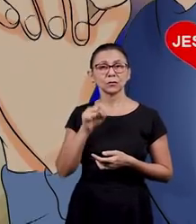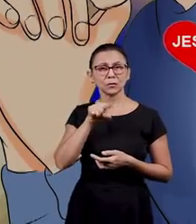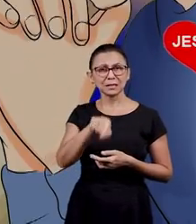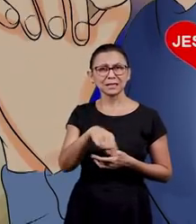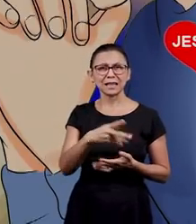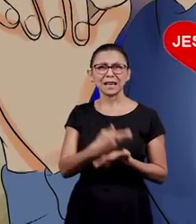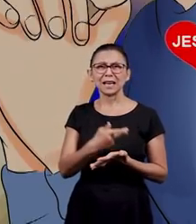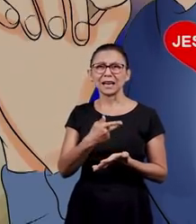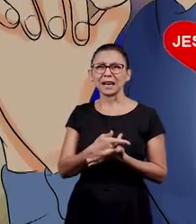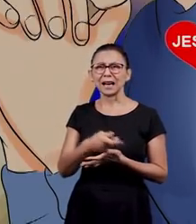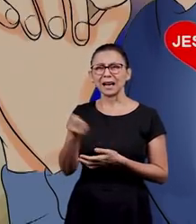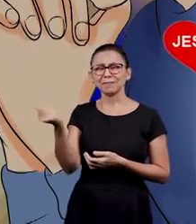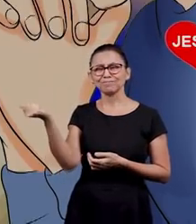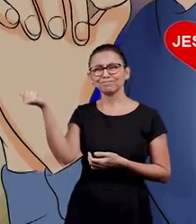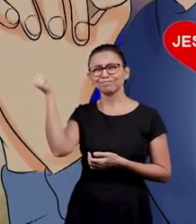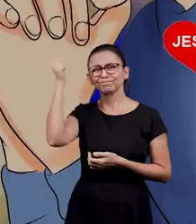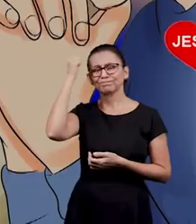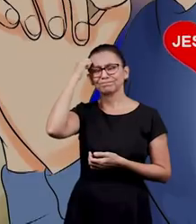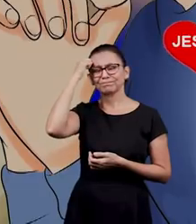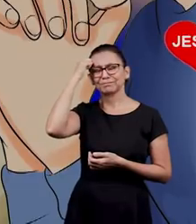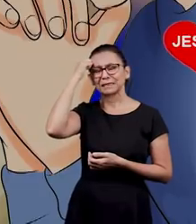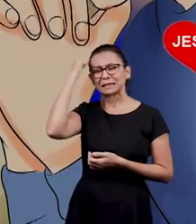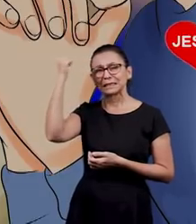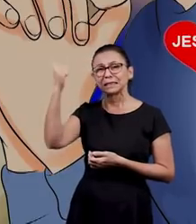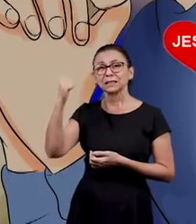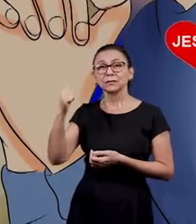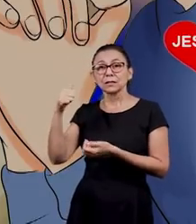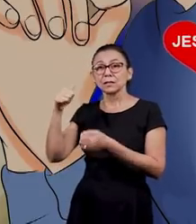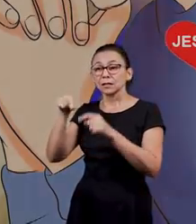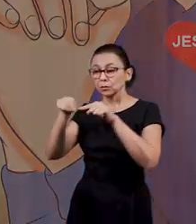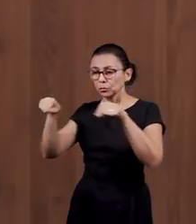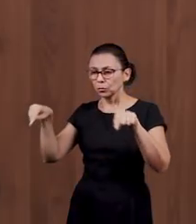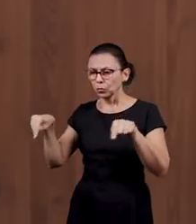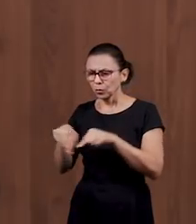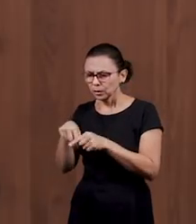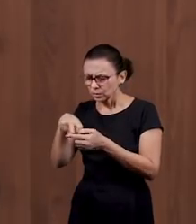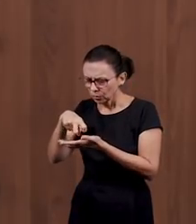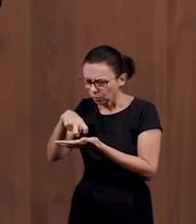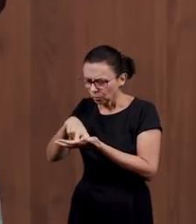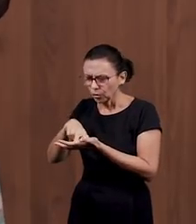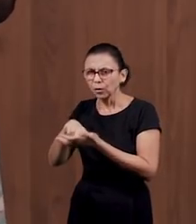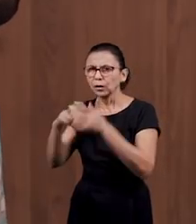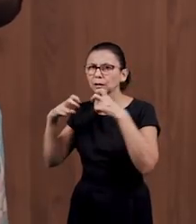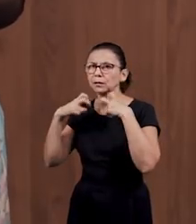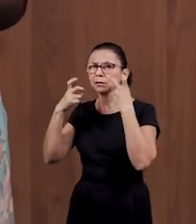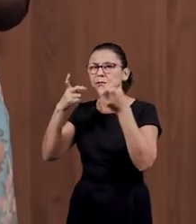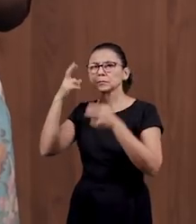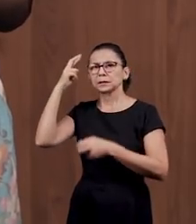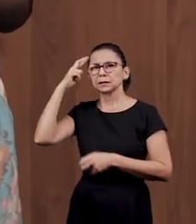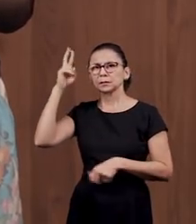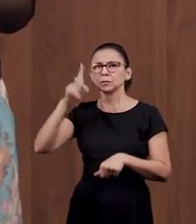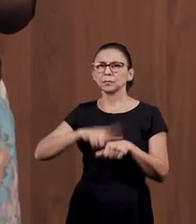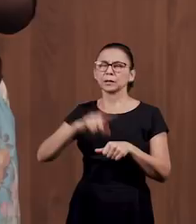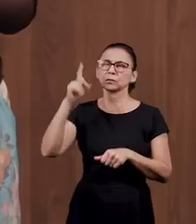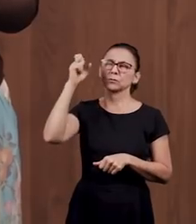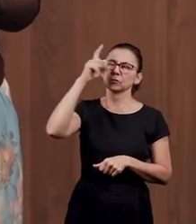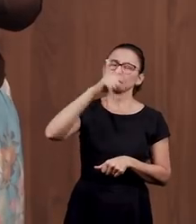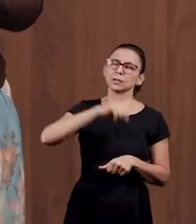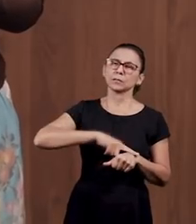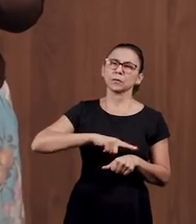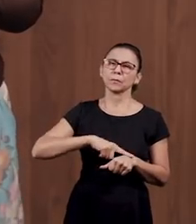seu quarto, clame ao Senhor, não só nos momentos de dificuldades, mas nos momentos bons